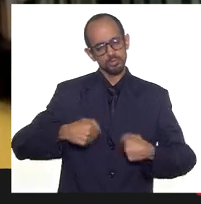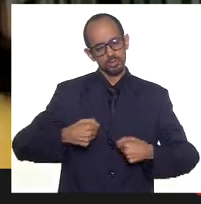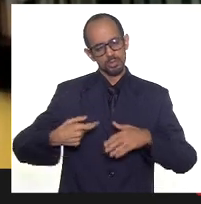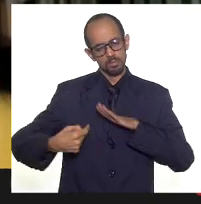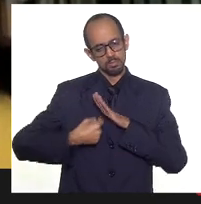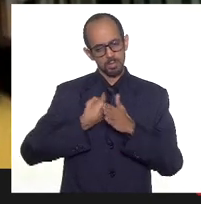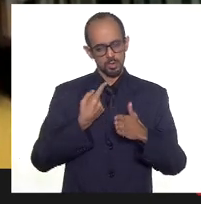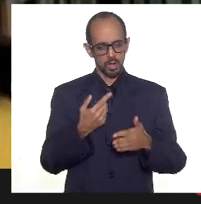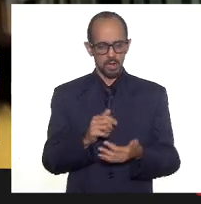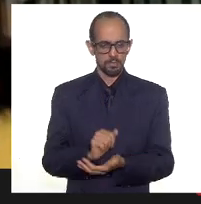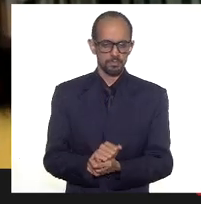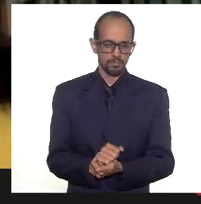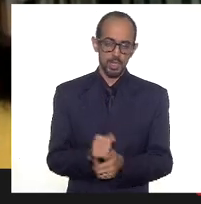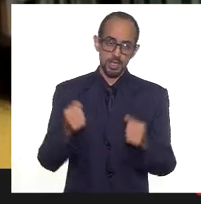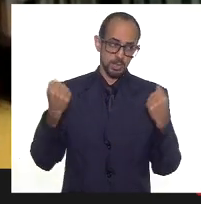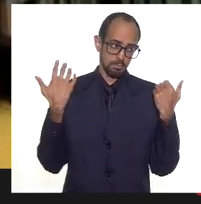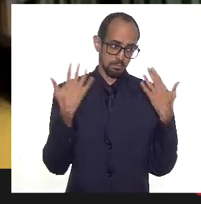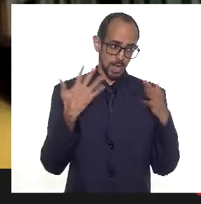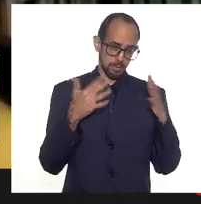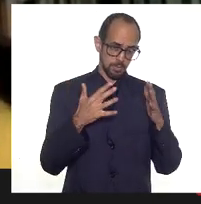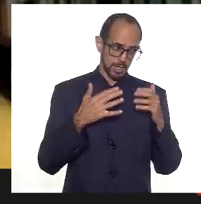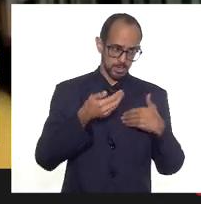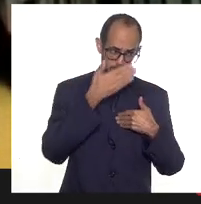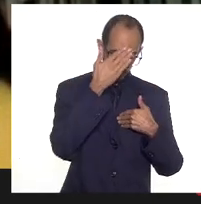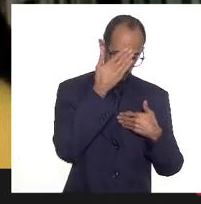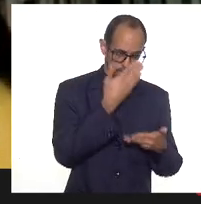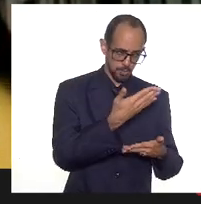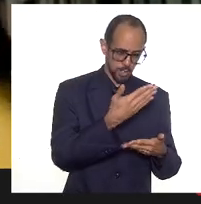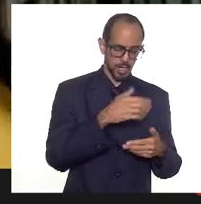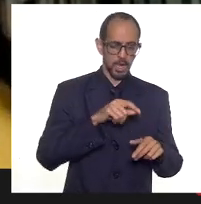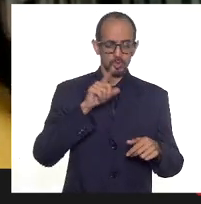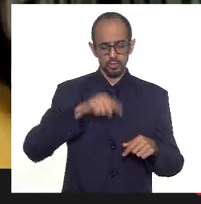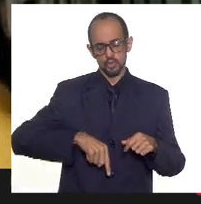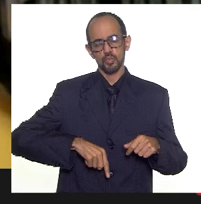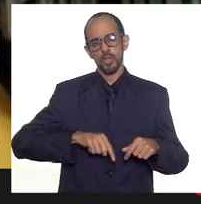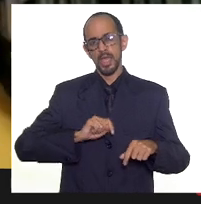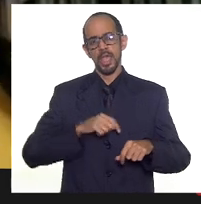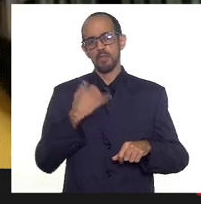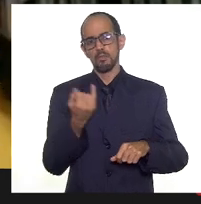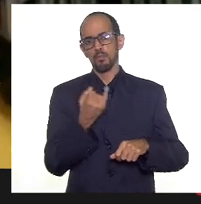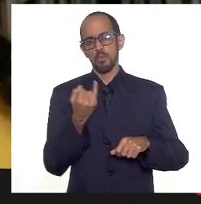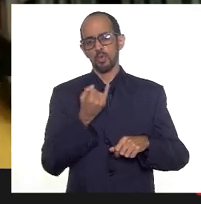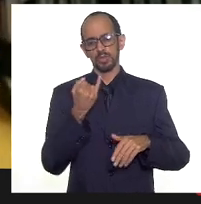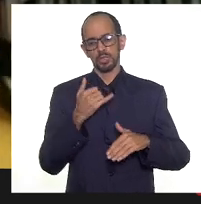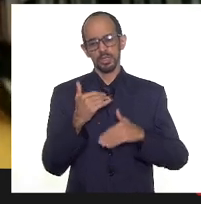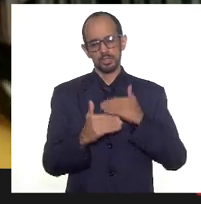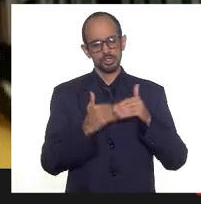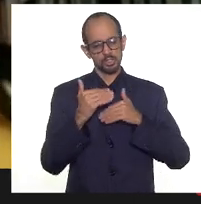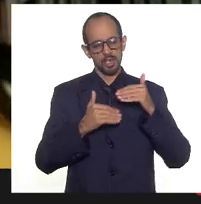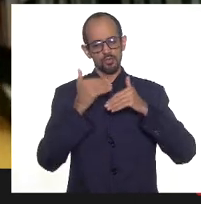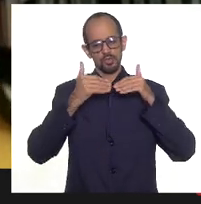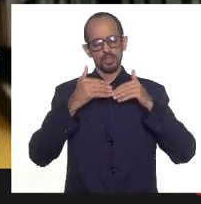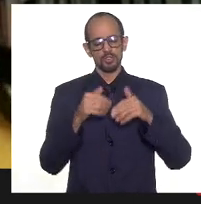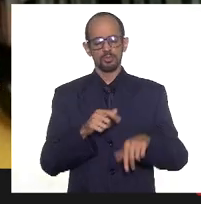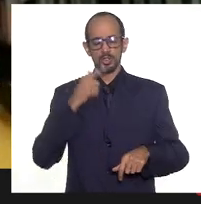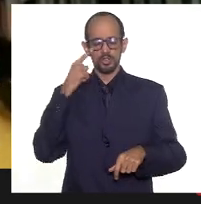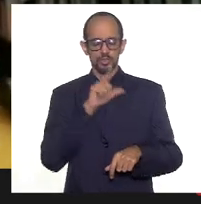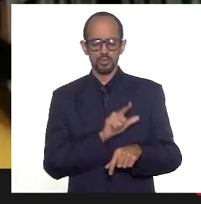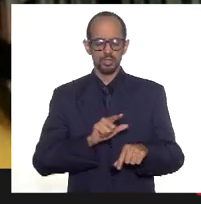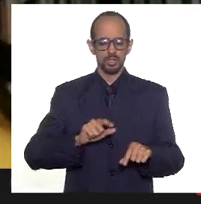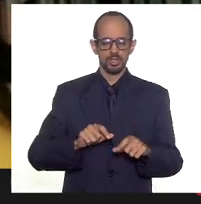levantadas. E parabéns e obrigada, e esse é um passo importante, né, para, de fato,